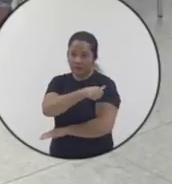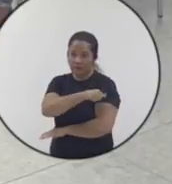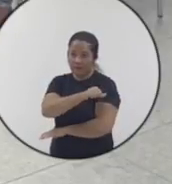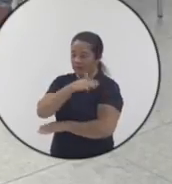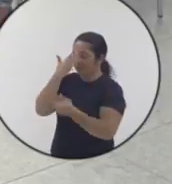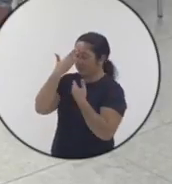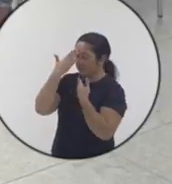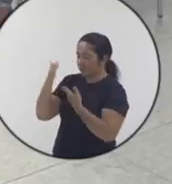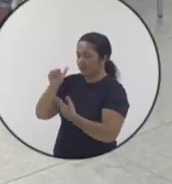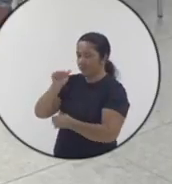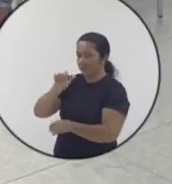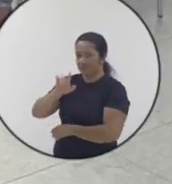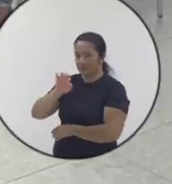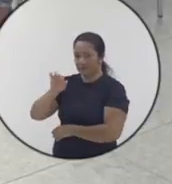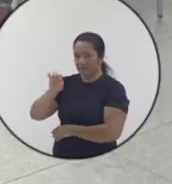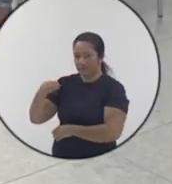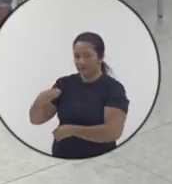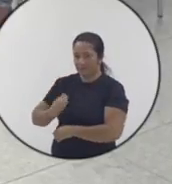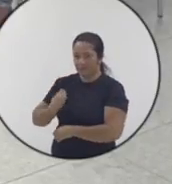sua presença.